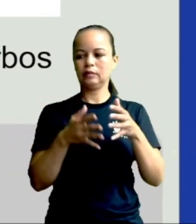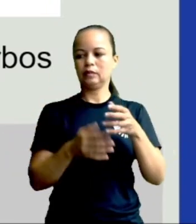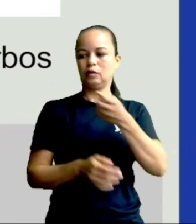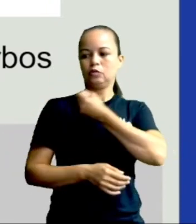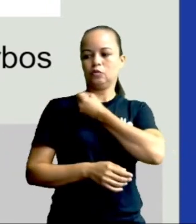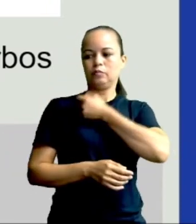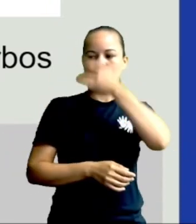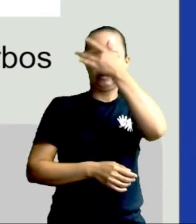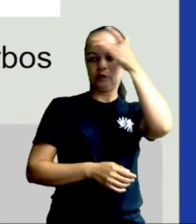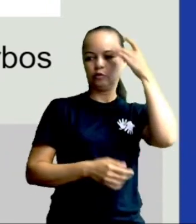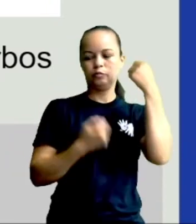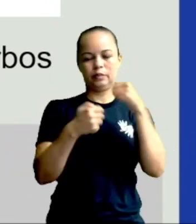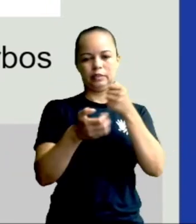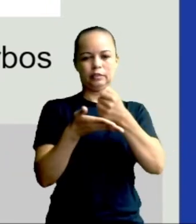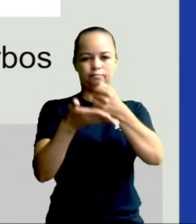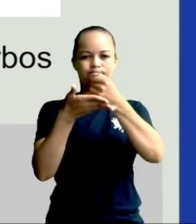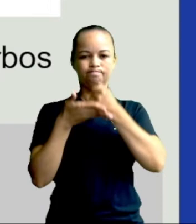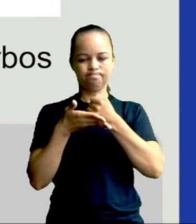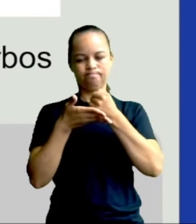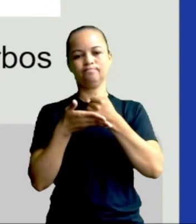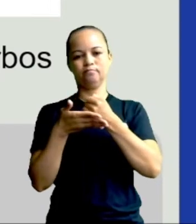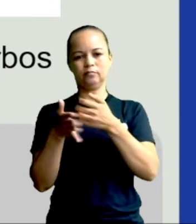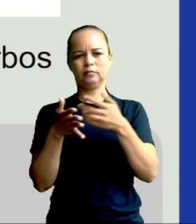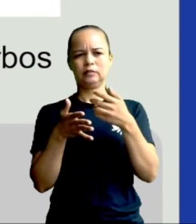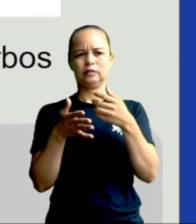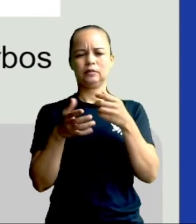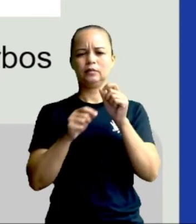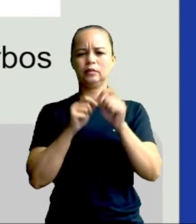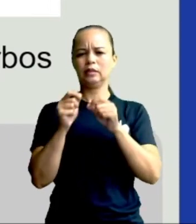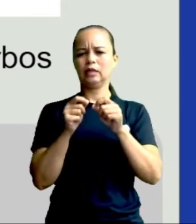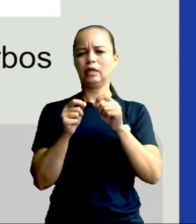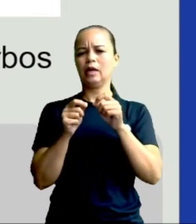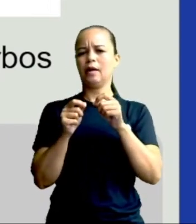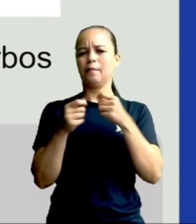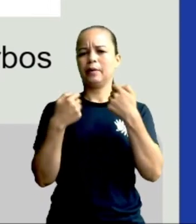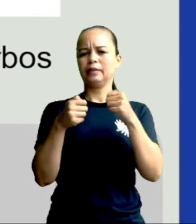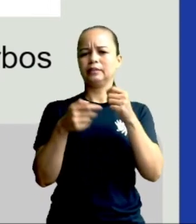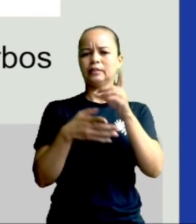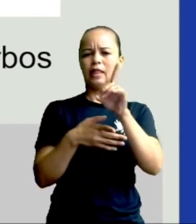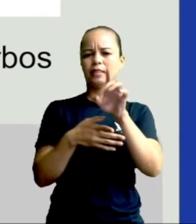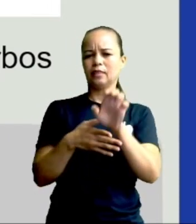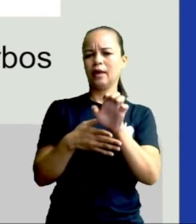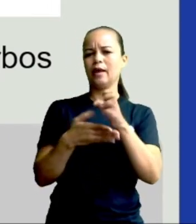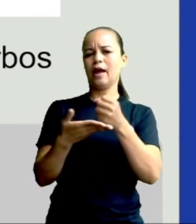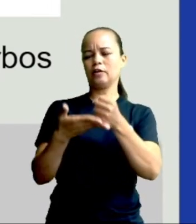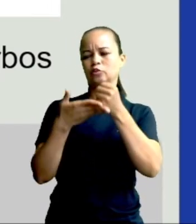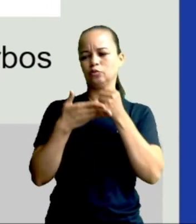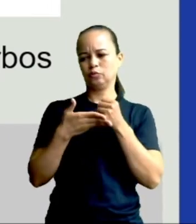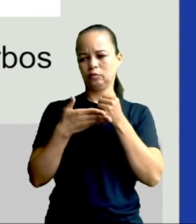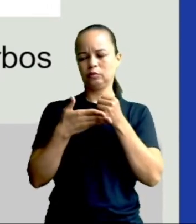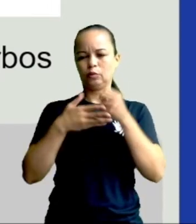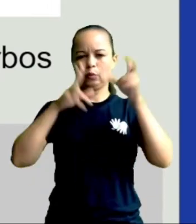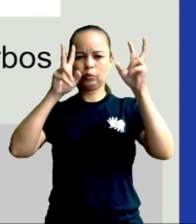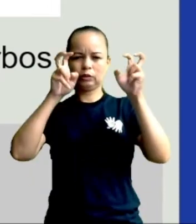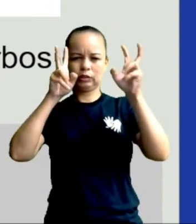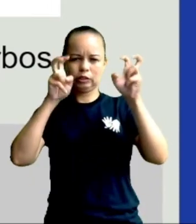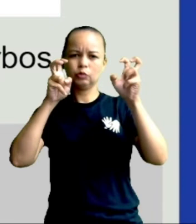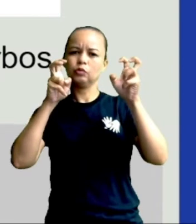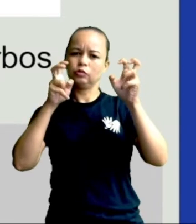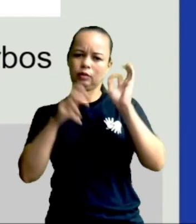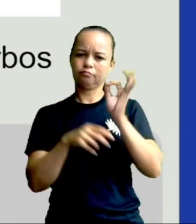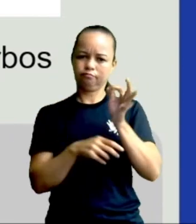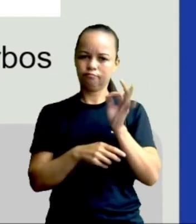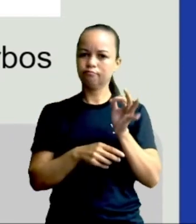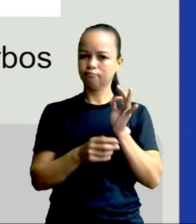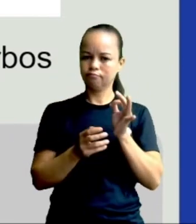precisam de ajuda quem precisa precisa de percebam que esse primeiro título ele está